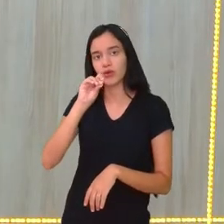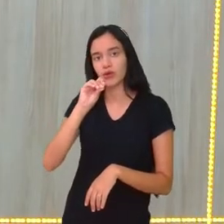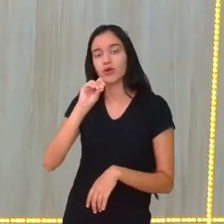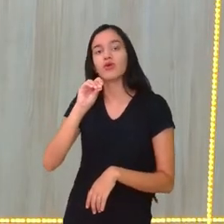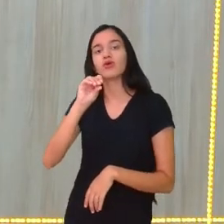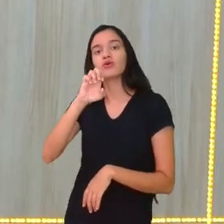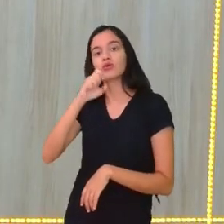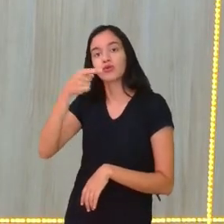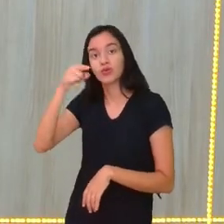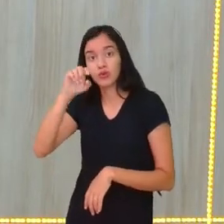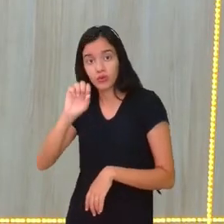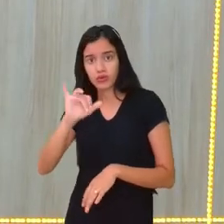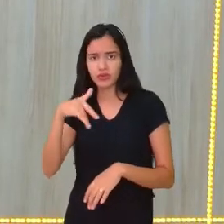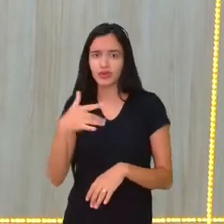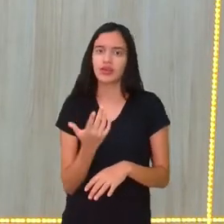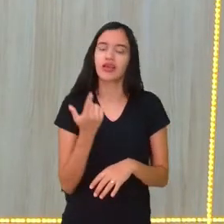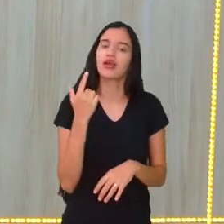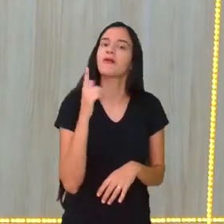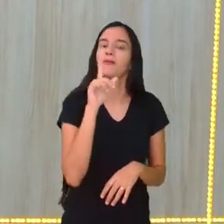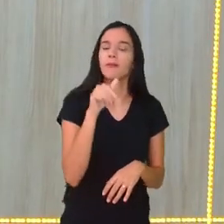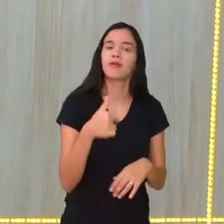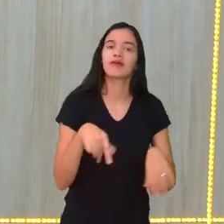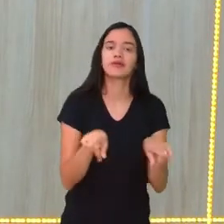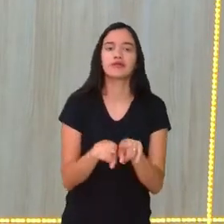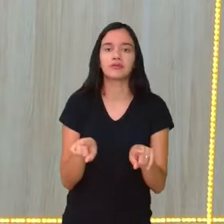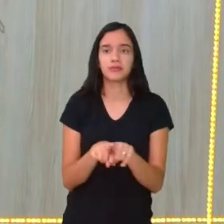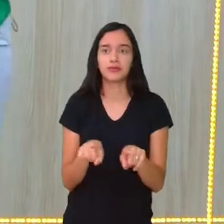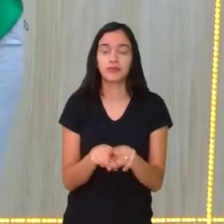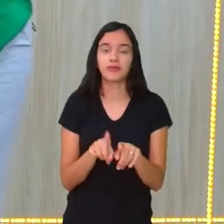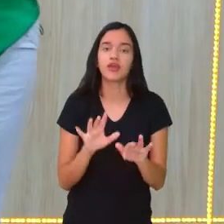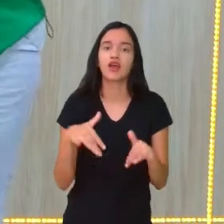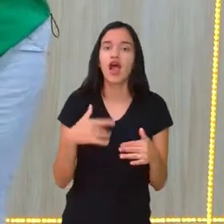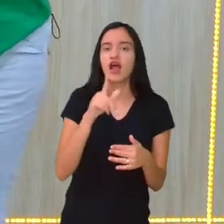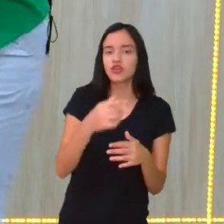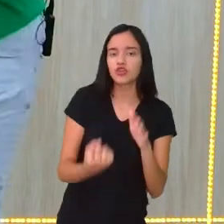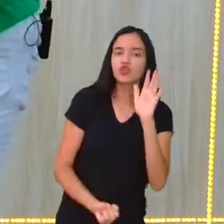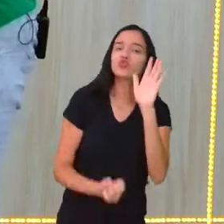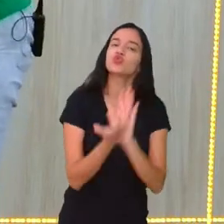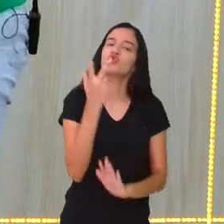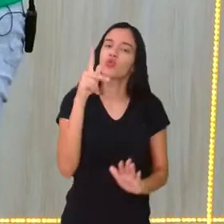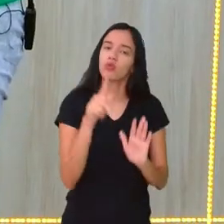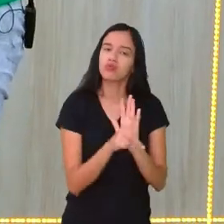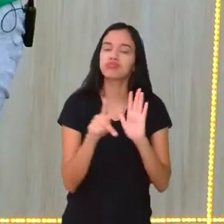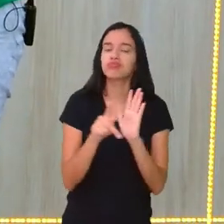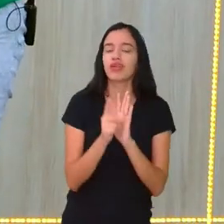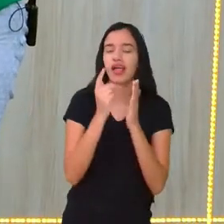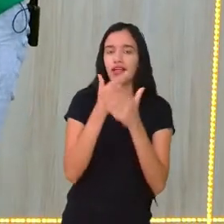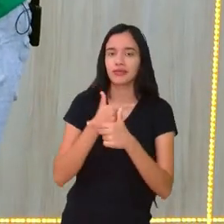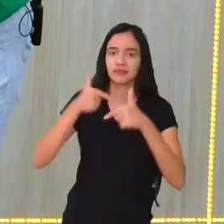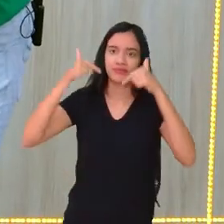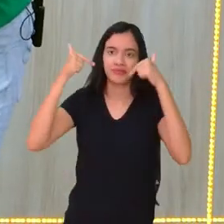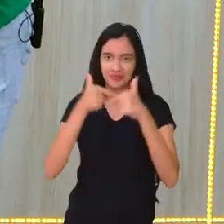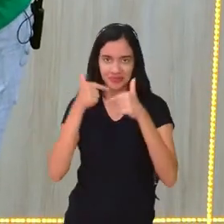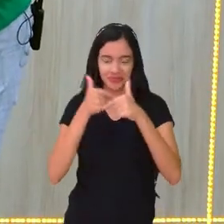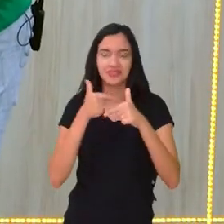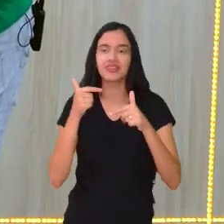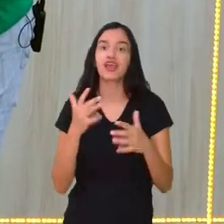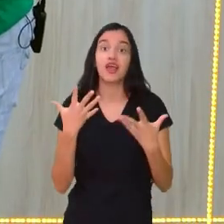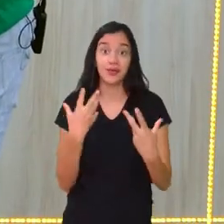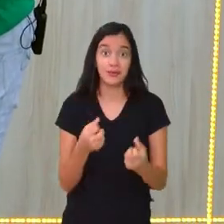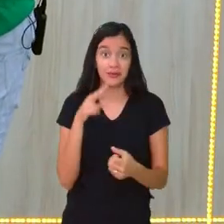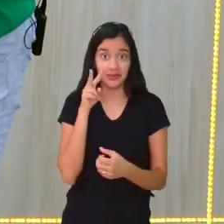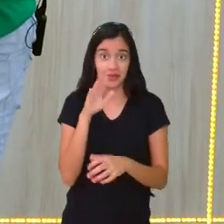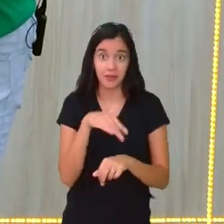né, que tem não muito é essa coisa do não, bordão. né, do bordão. Isso já surgiu lá na comédia dell'arte. Vamos ver